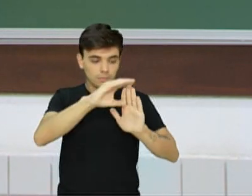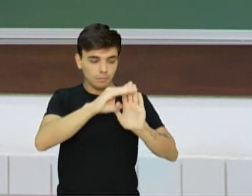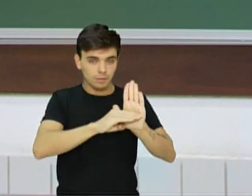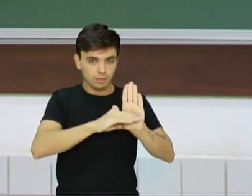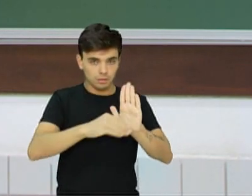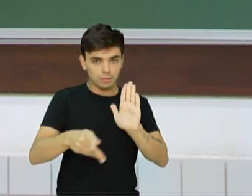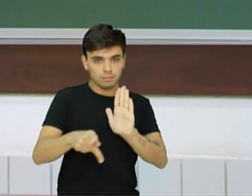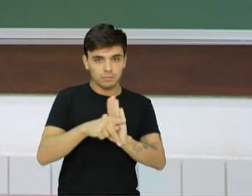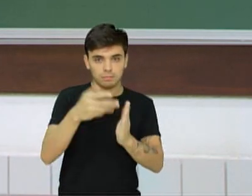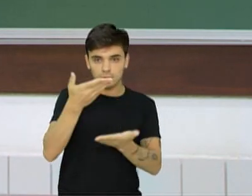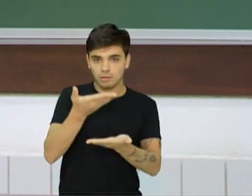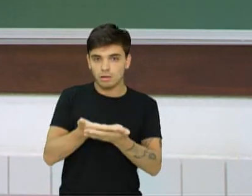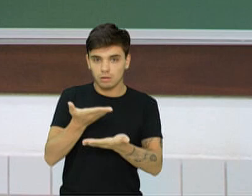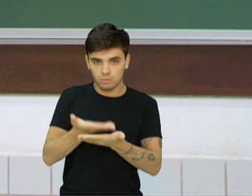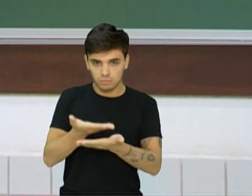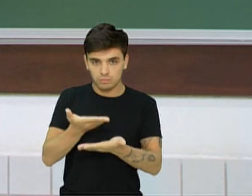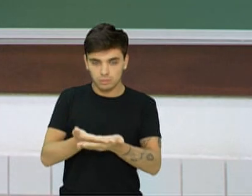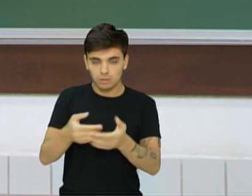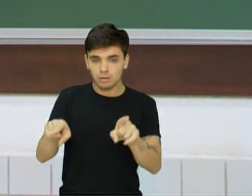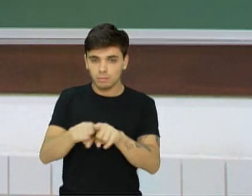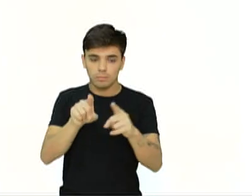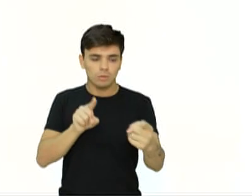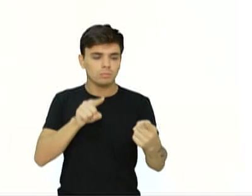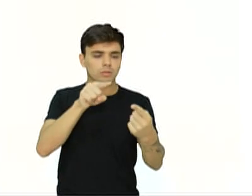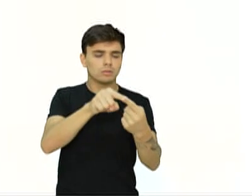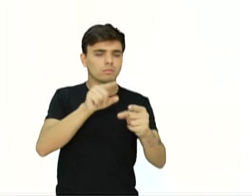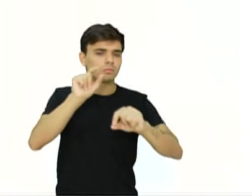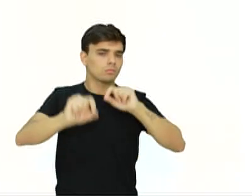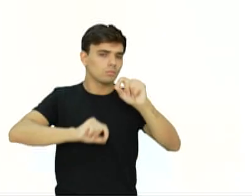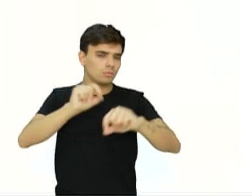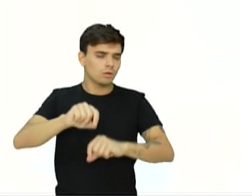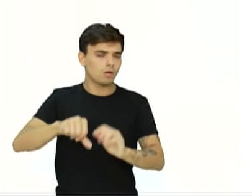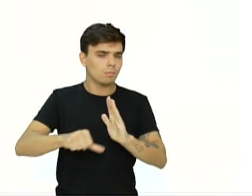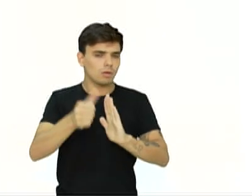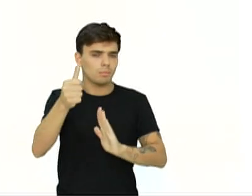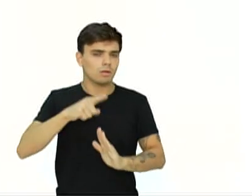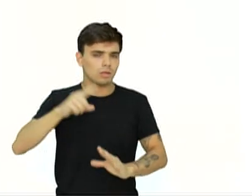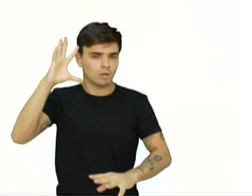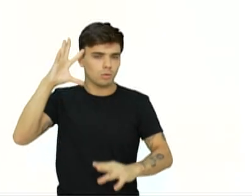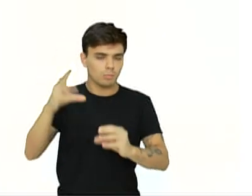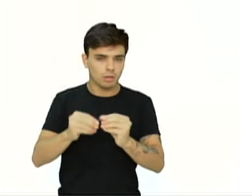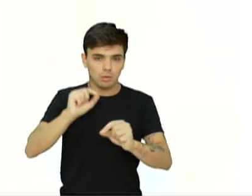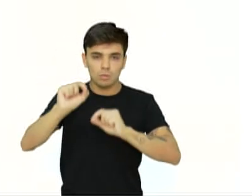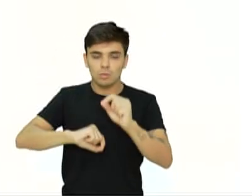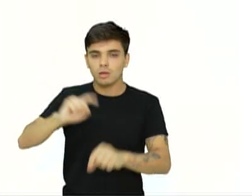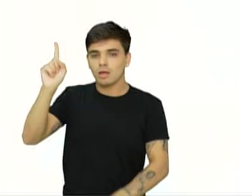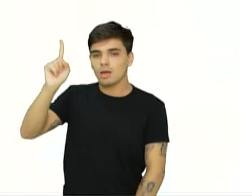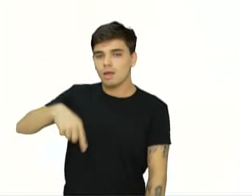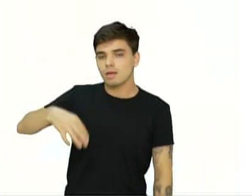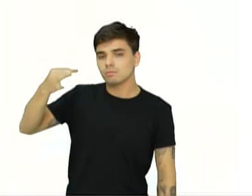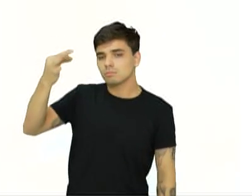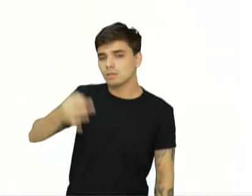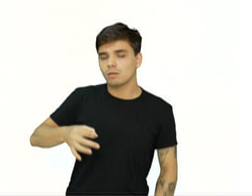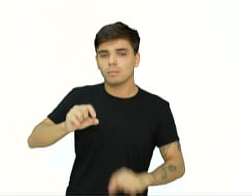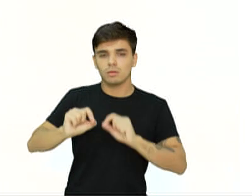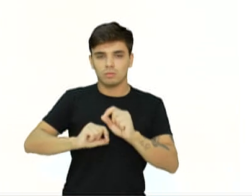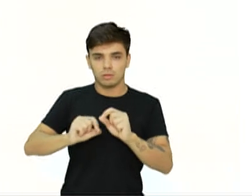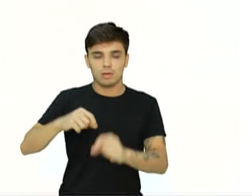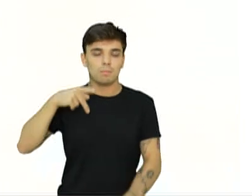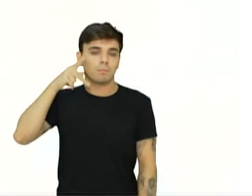dessa aula, tá? E o objetivo é o seguinte: primeiro nós vamos compreender o que exatamente é